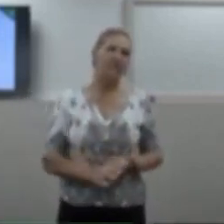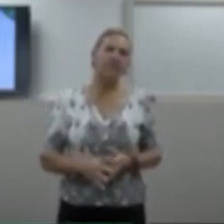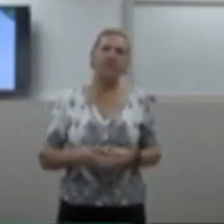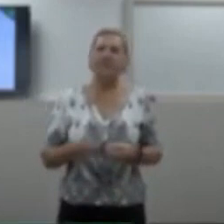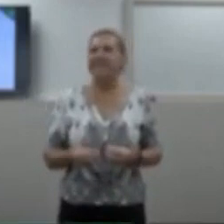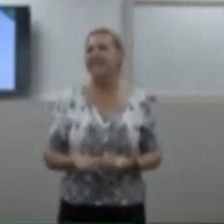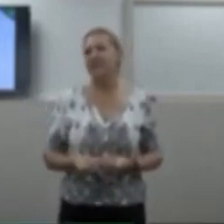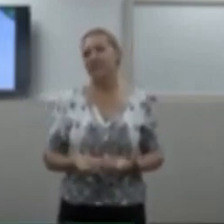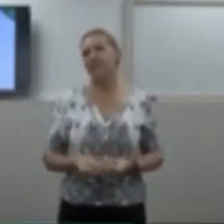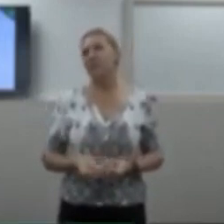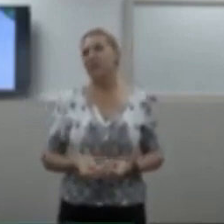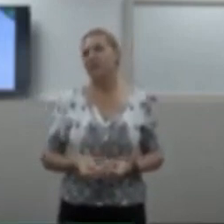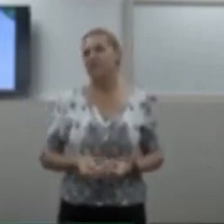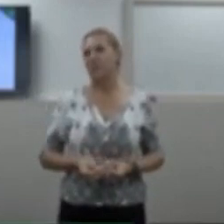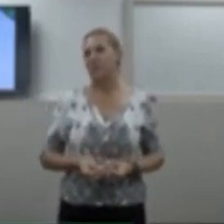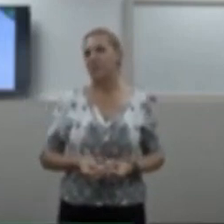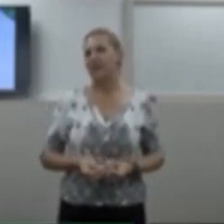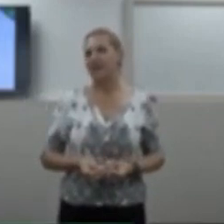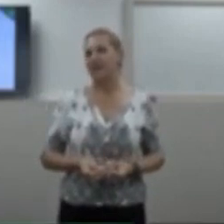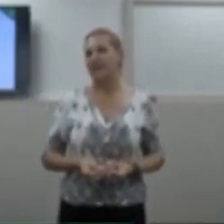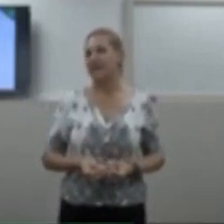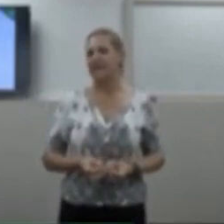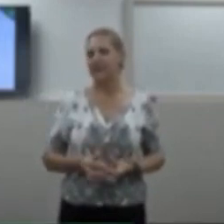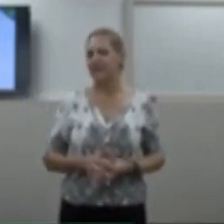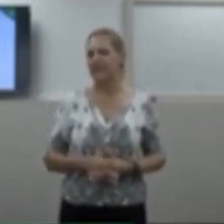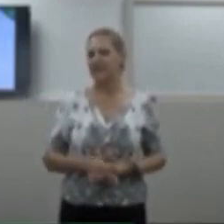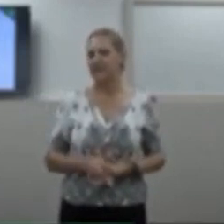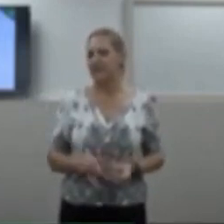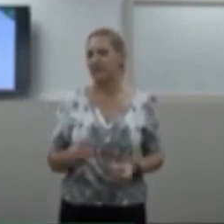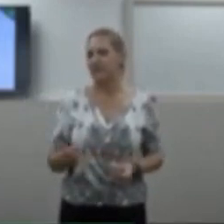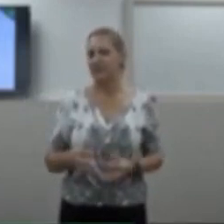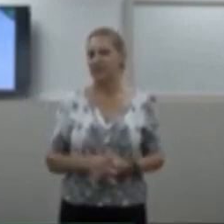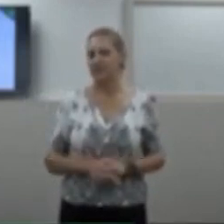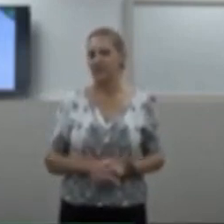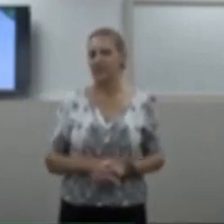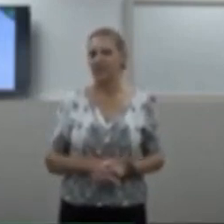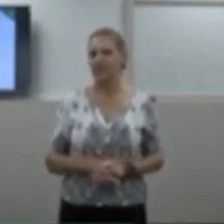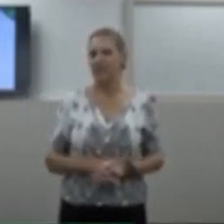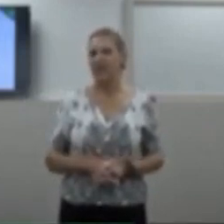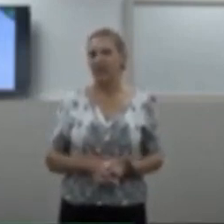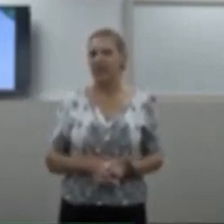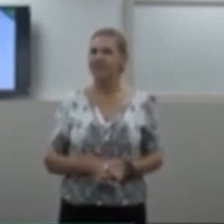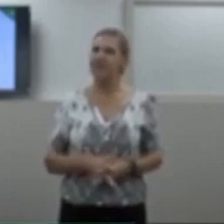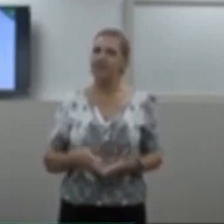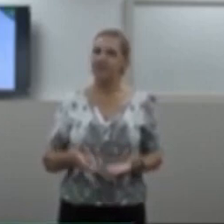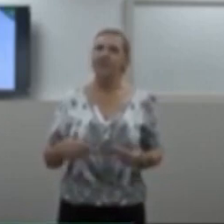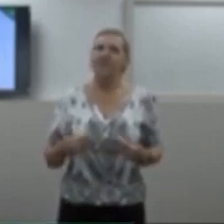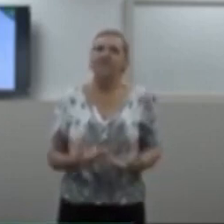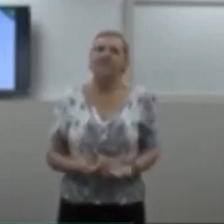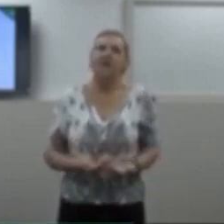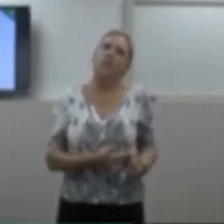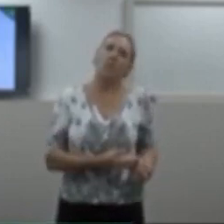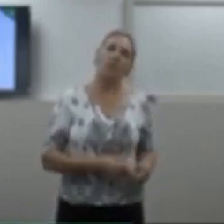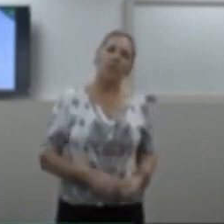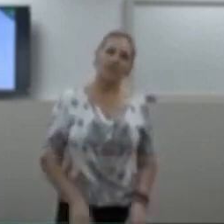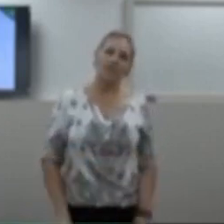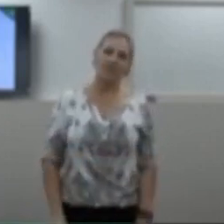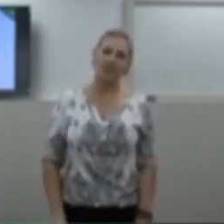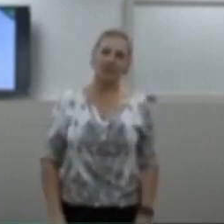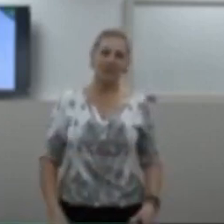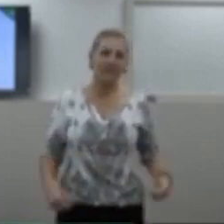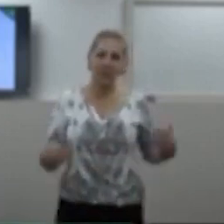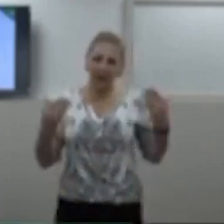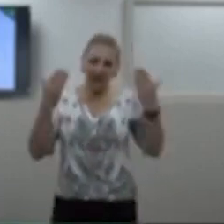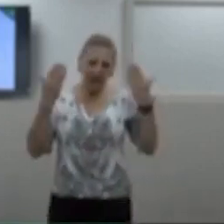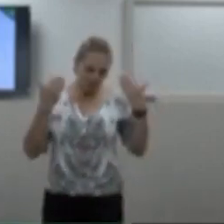que está aí, nós estamos vendo tanta gente com coração bom, né? Tanta gente fazendo as coisas pelos outros. Ou seja, são